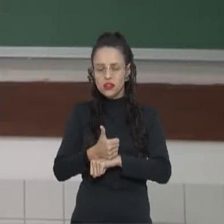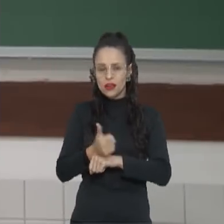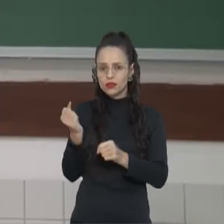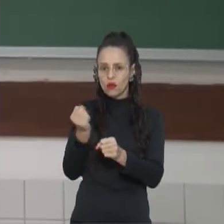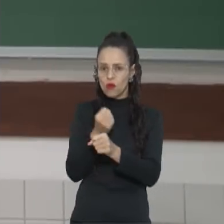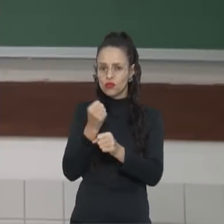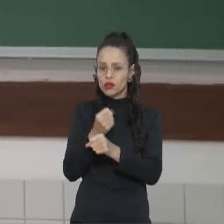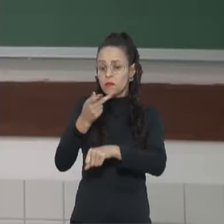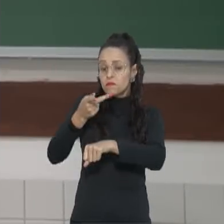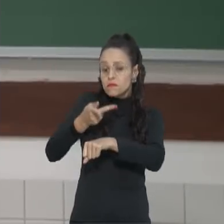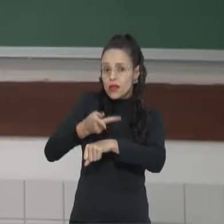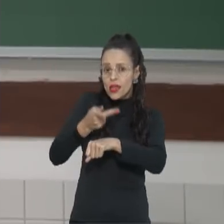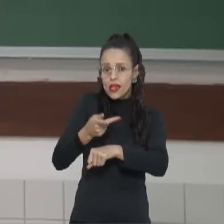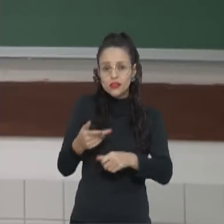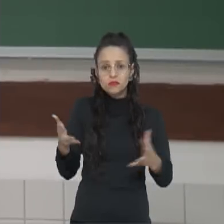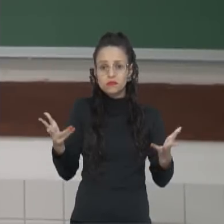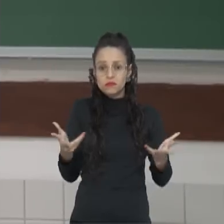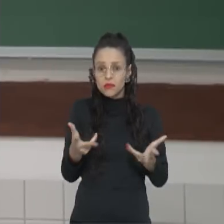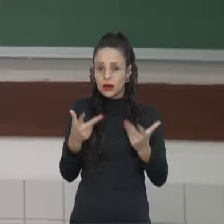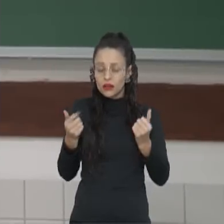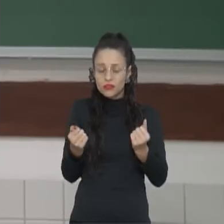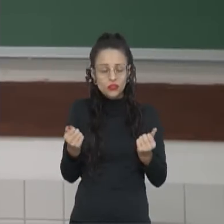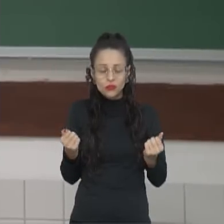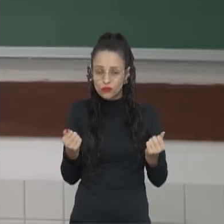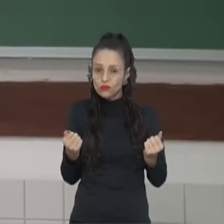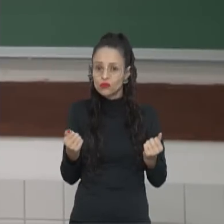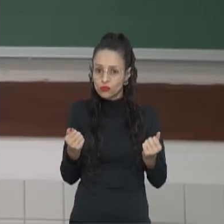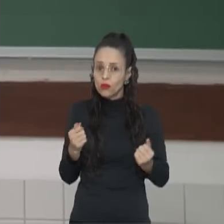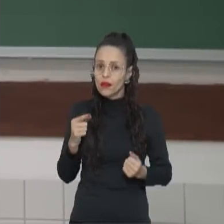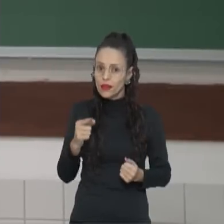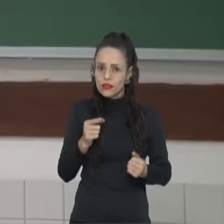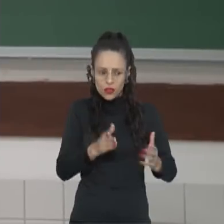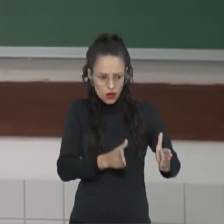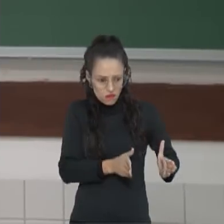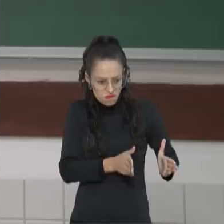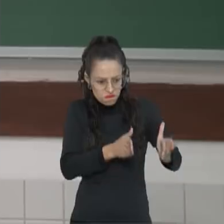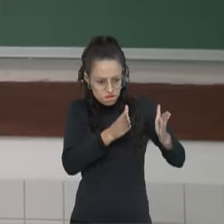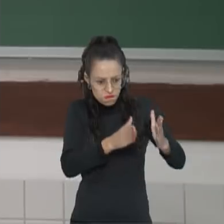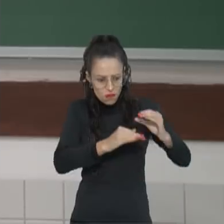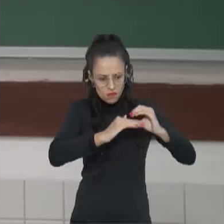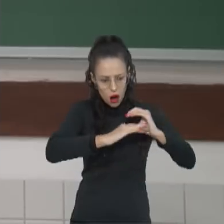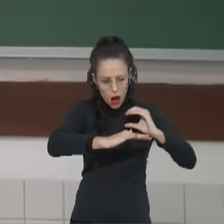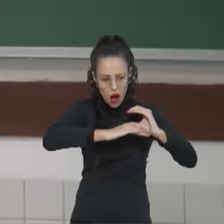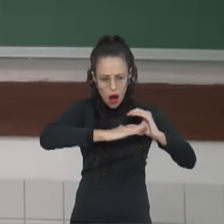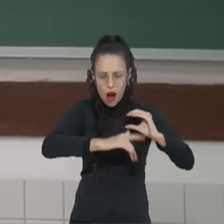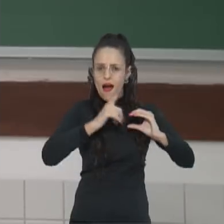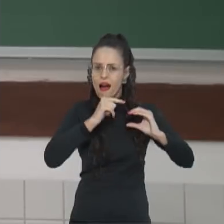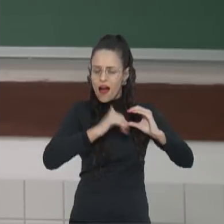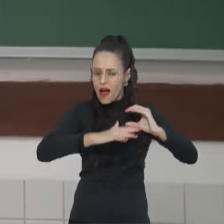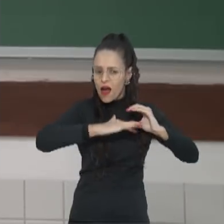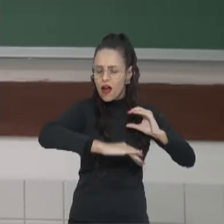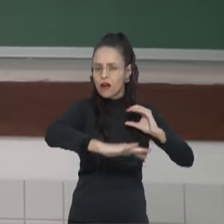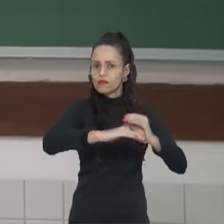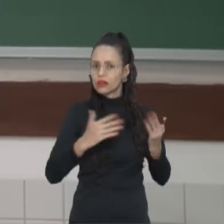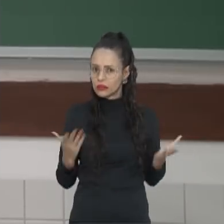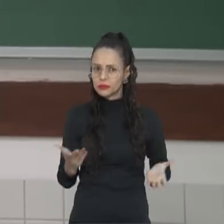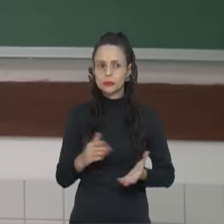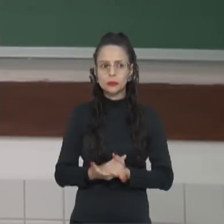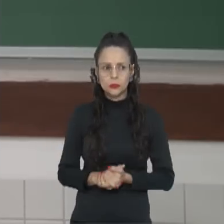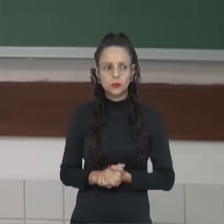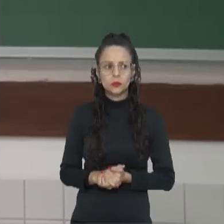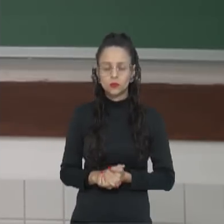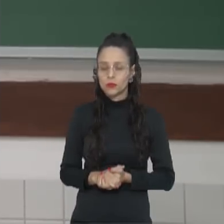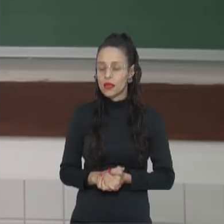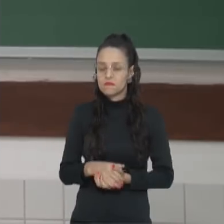verdade, sabe? Coisas magníficas, construções incríveis. Nós estamos falando de fortalezas, esgotos, sistema de distribuição de água, tá? É